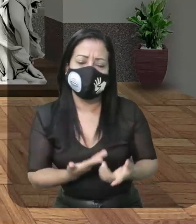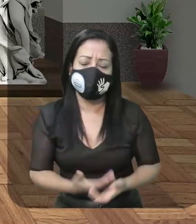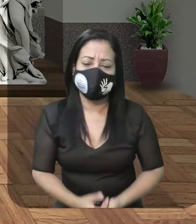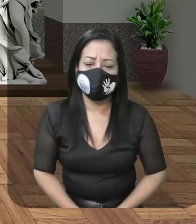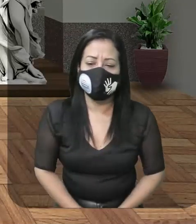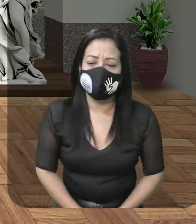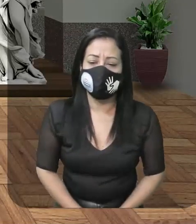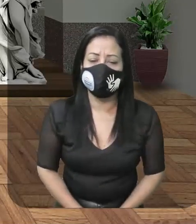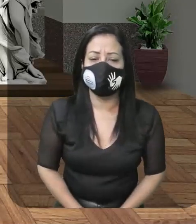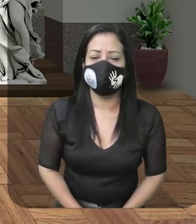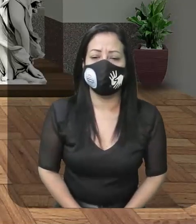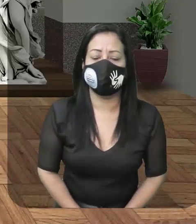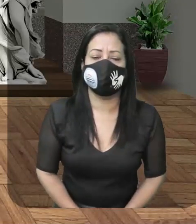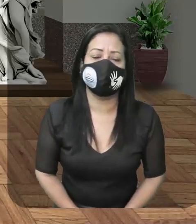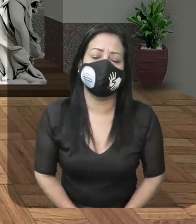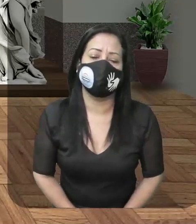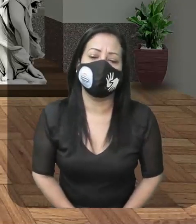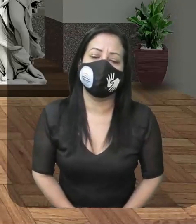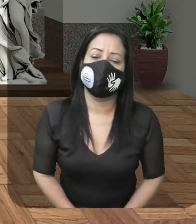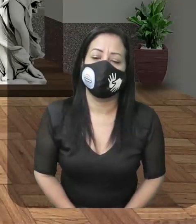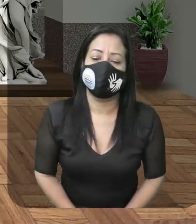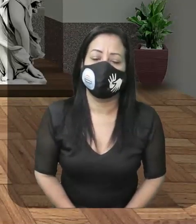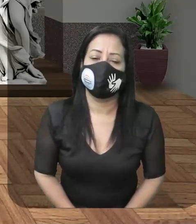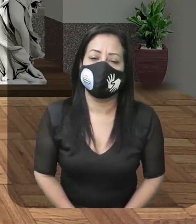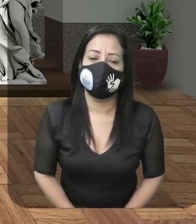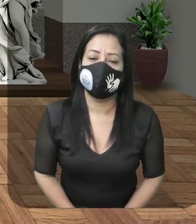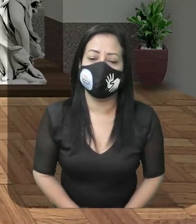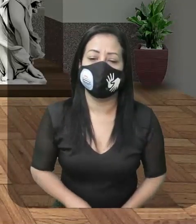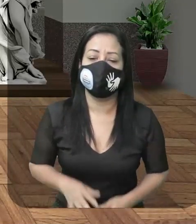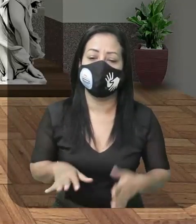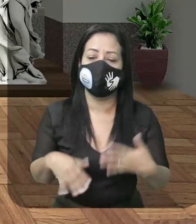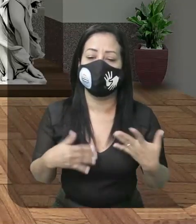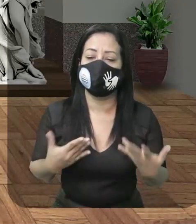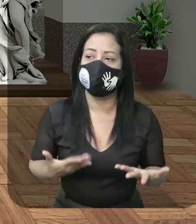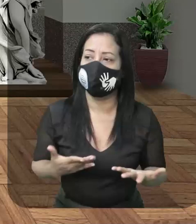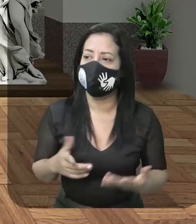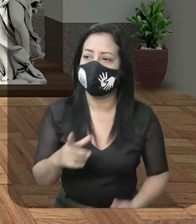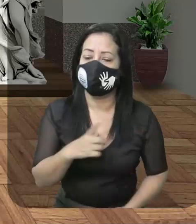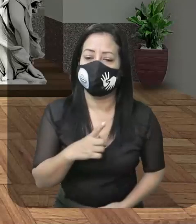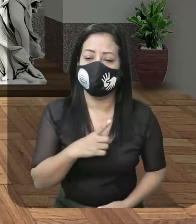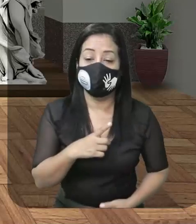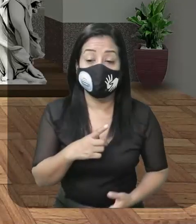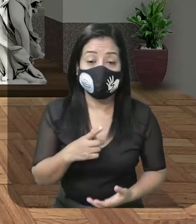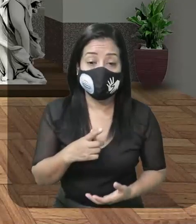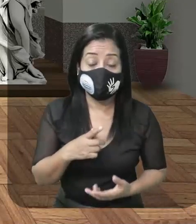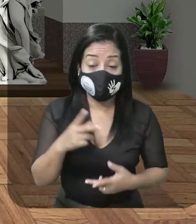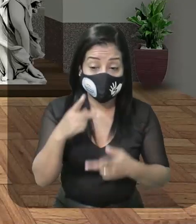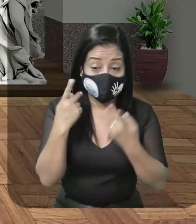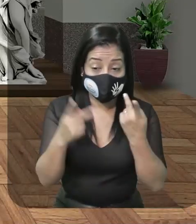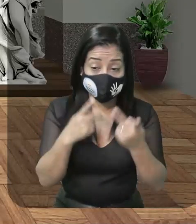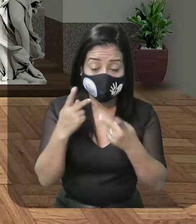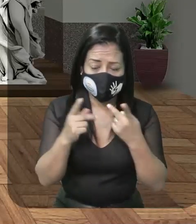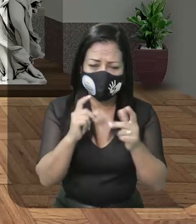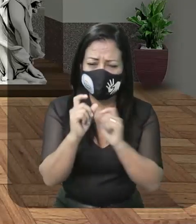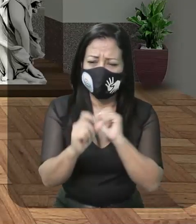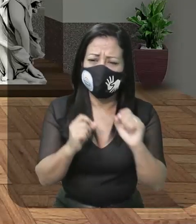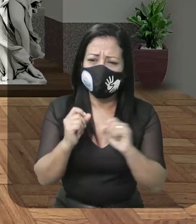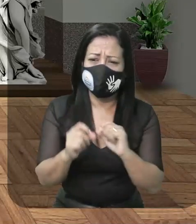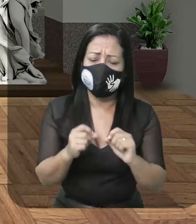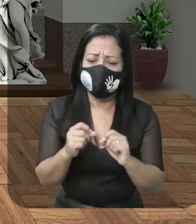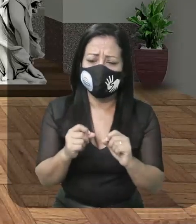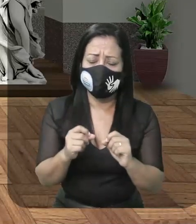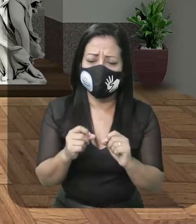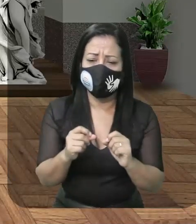aí, eram adorados. Então, nós estamos falando aí que isso daí justamente